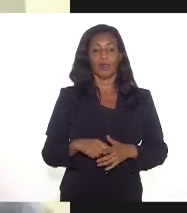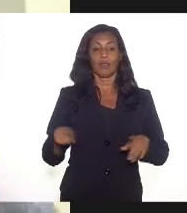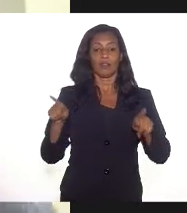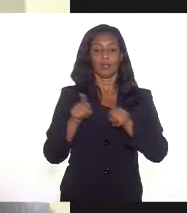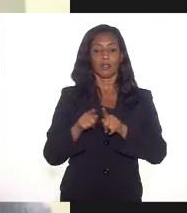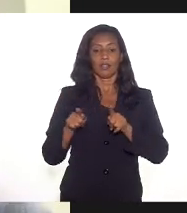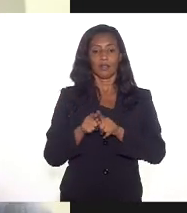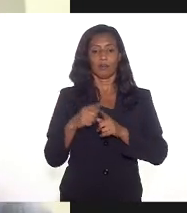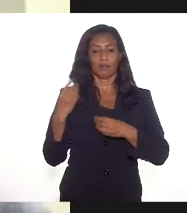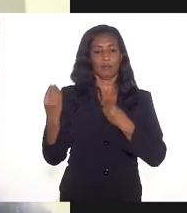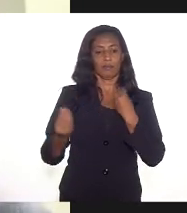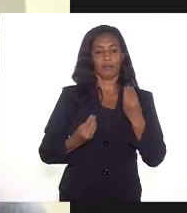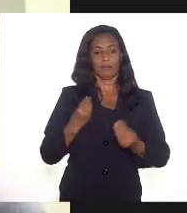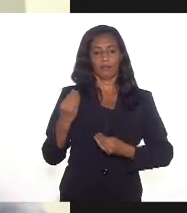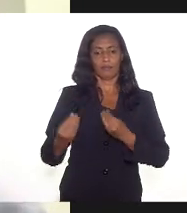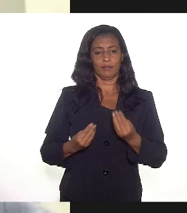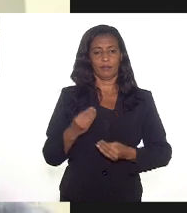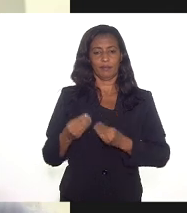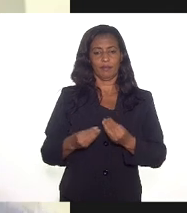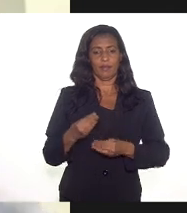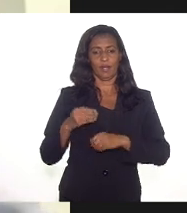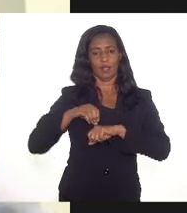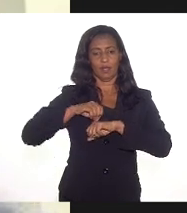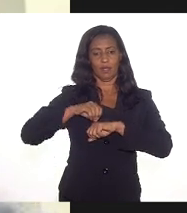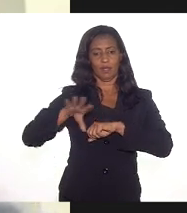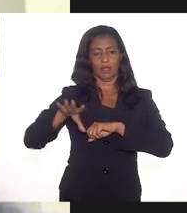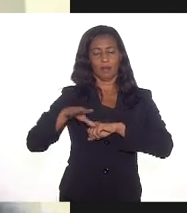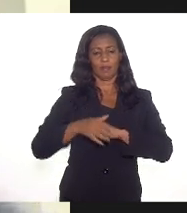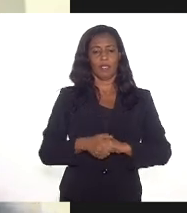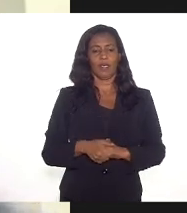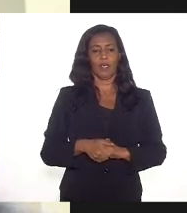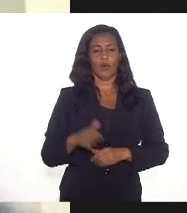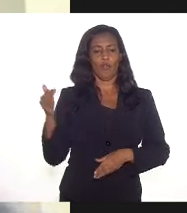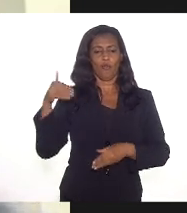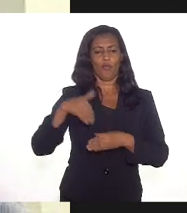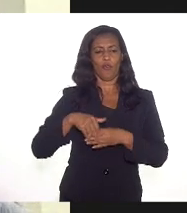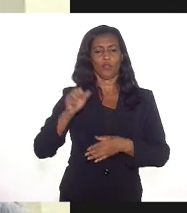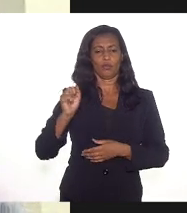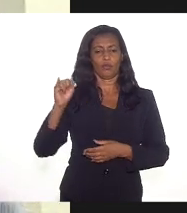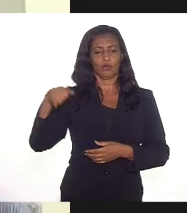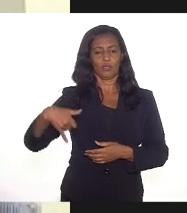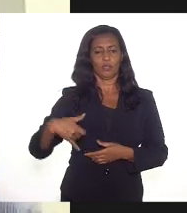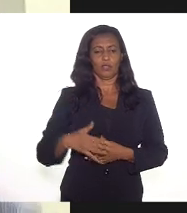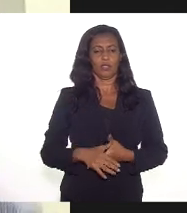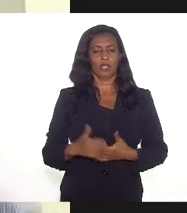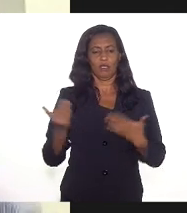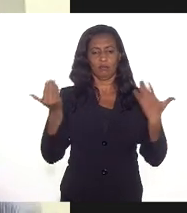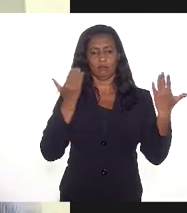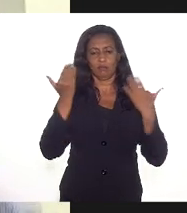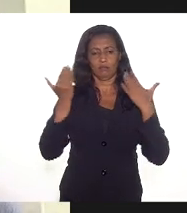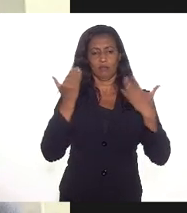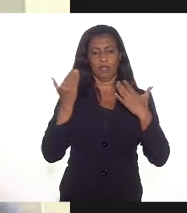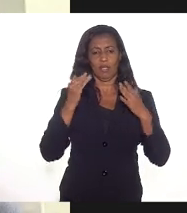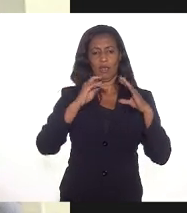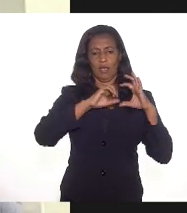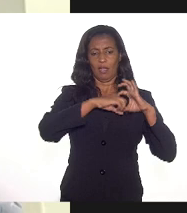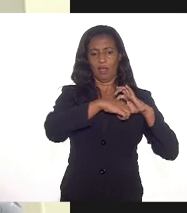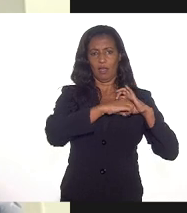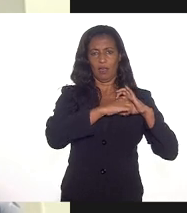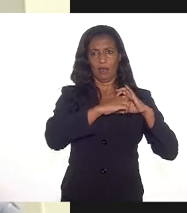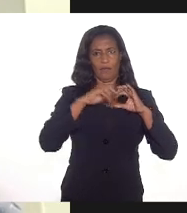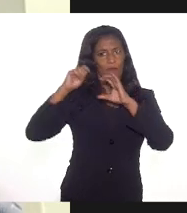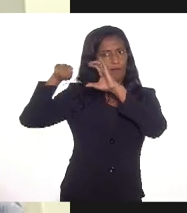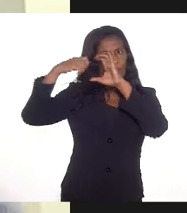como também encaminhei ou me coloquei como voto, sim, com relação ao projeto da filmagem de